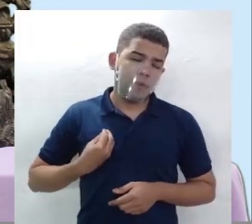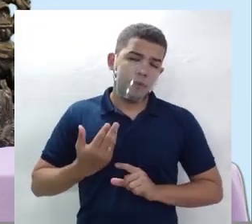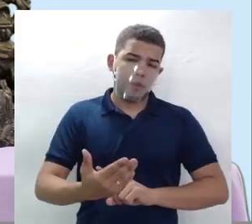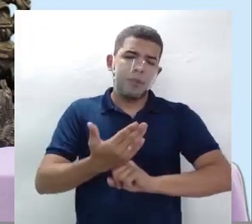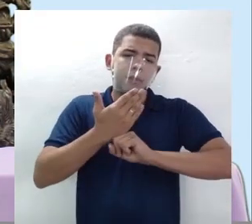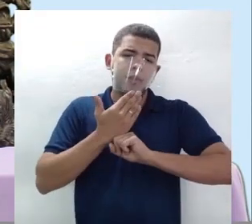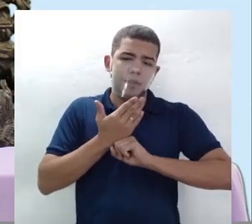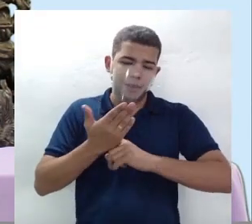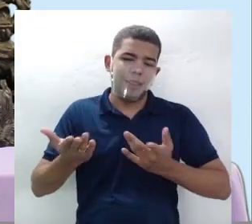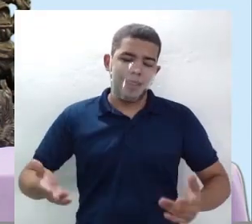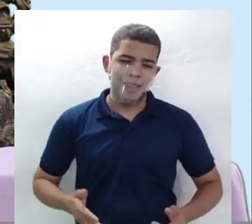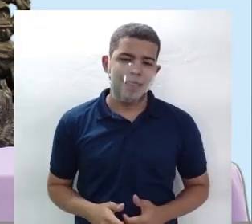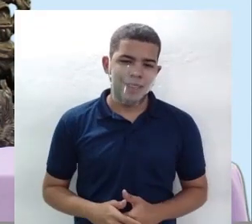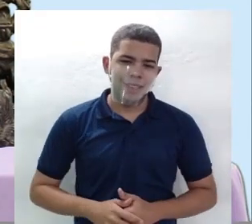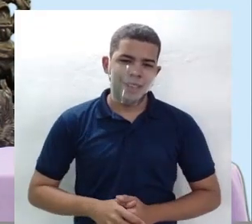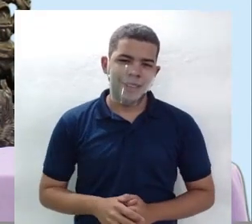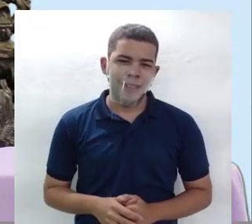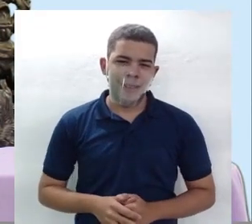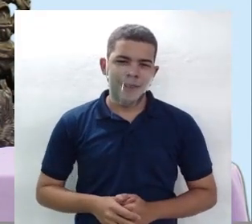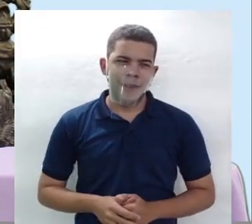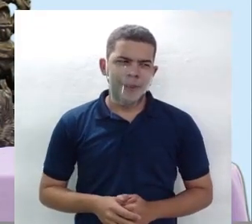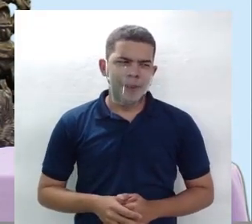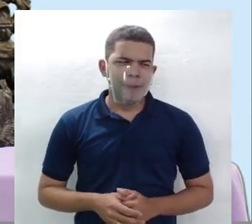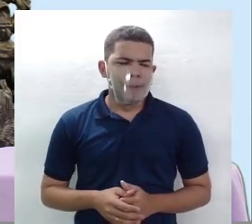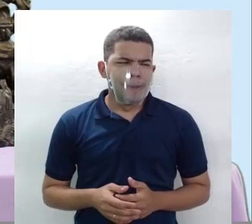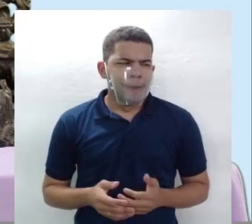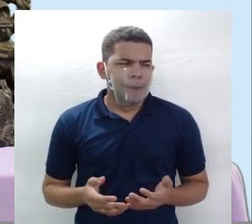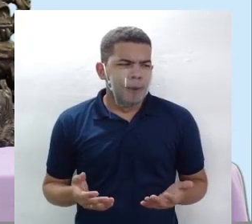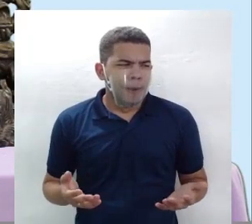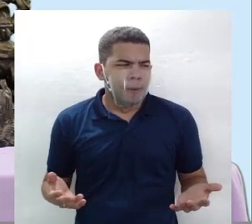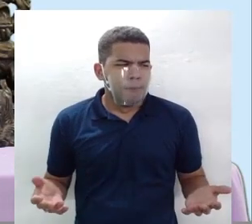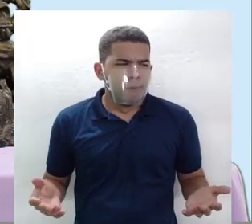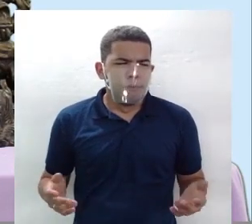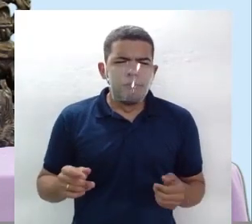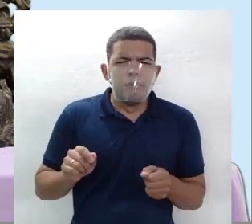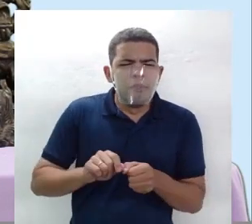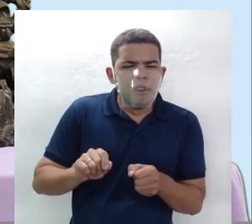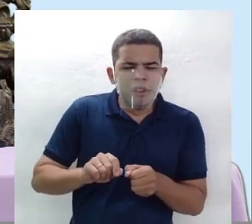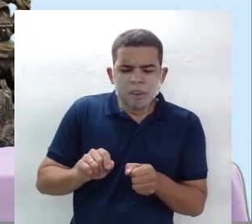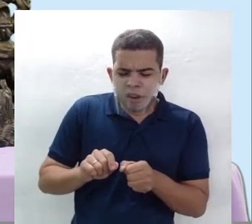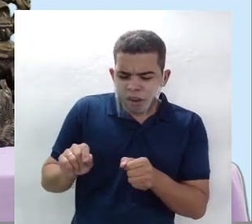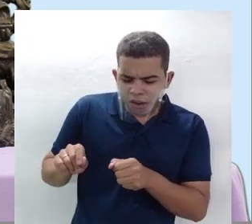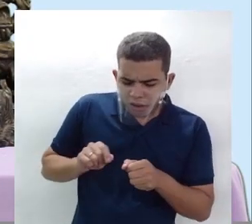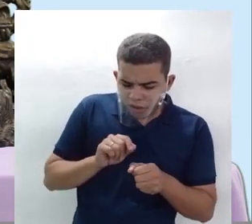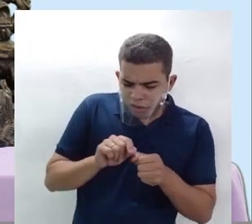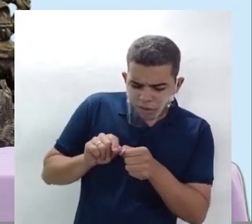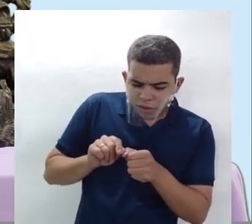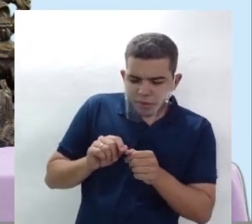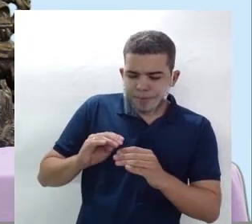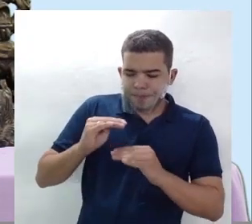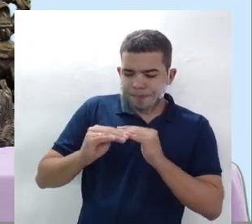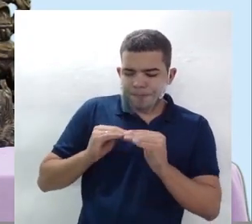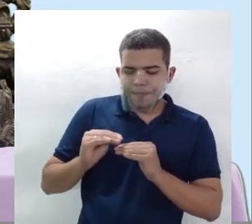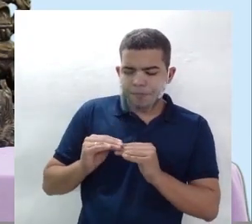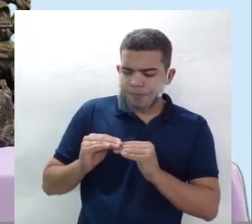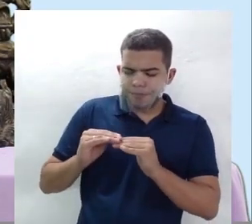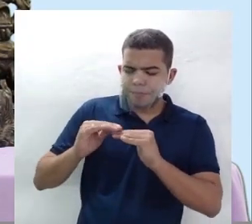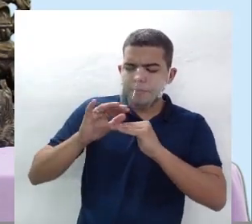os seres vivos. E o que é que vai formar, na realidade, os tecidos? São as